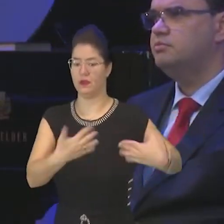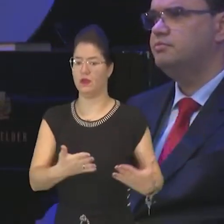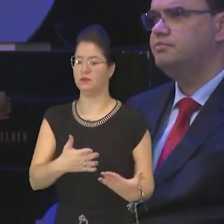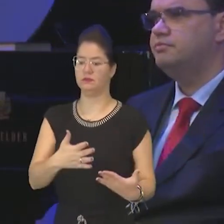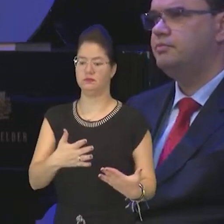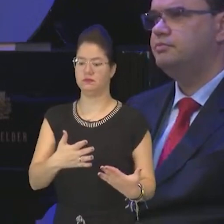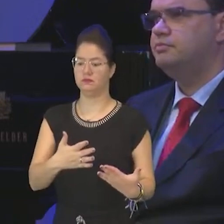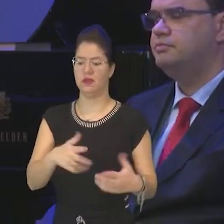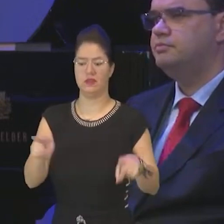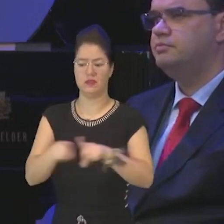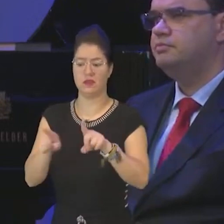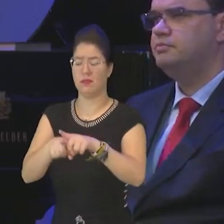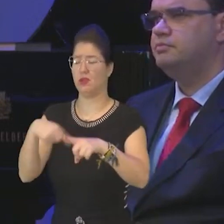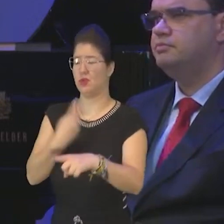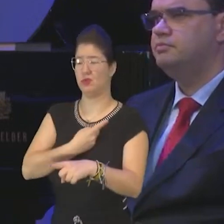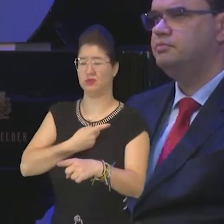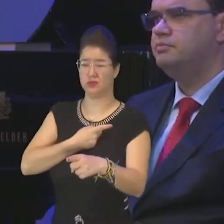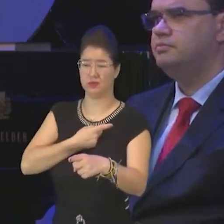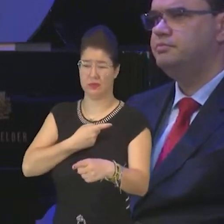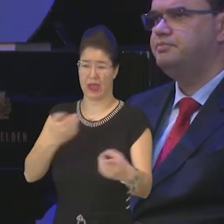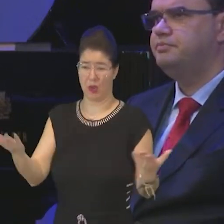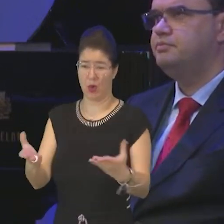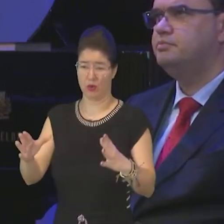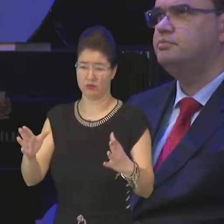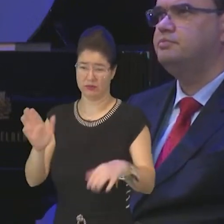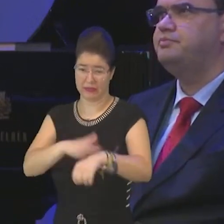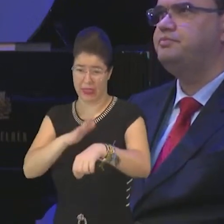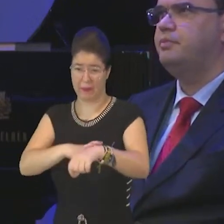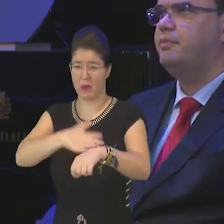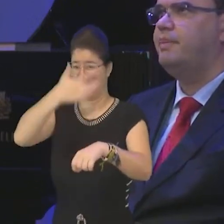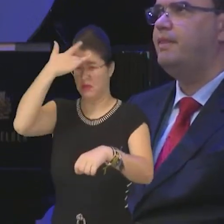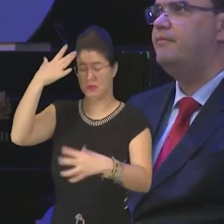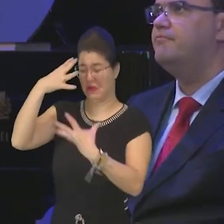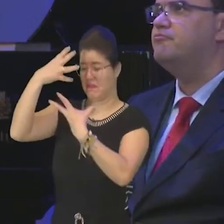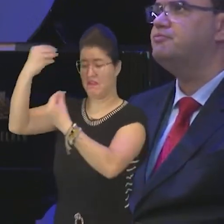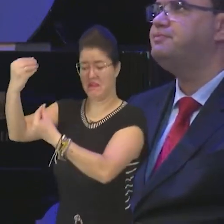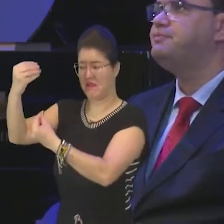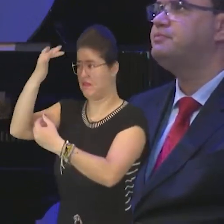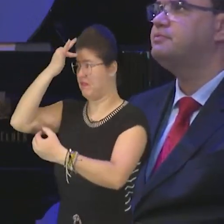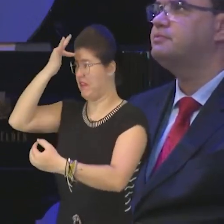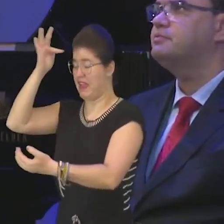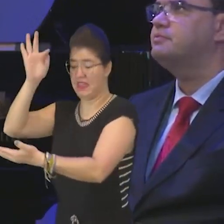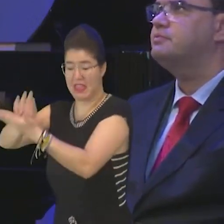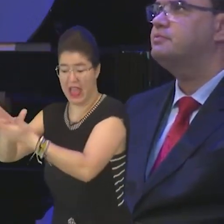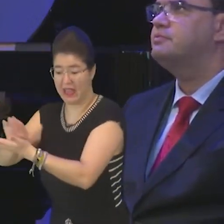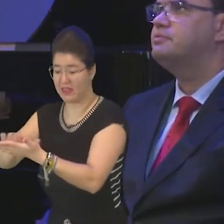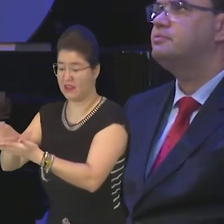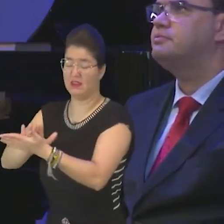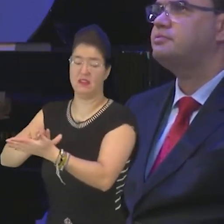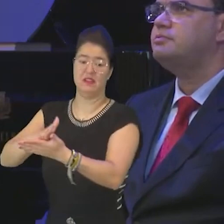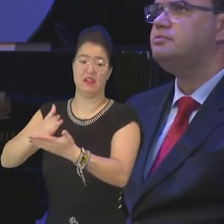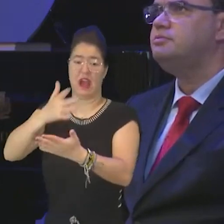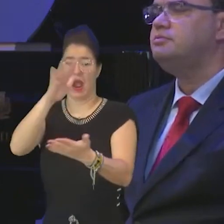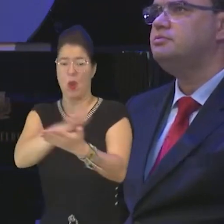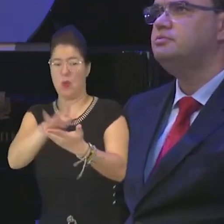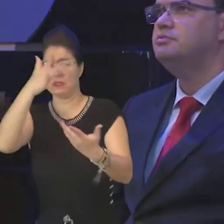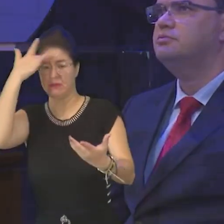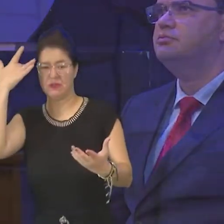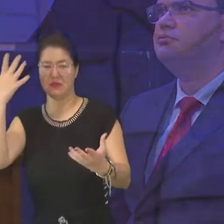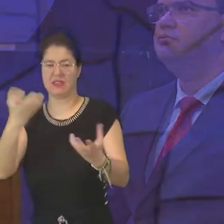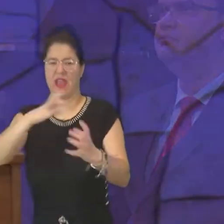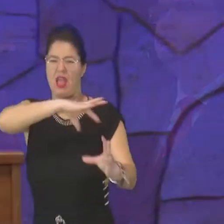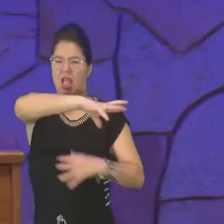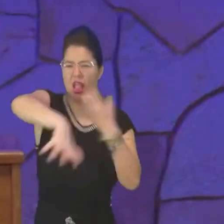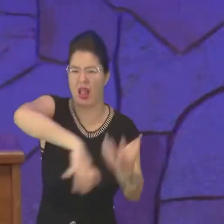vencendo a incredulidade do nosso tempo, vencendo aqueles que querem criar confusão na igreja, trazendo dúvidas,